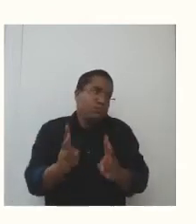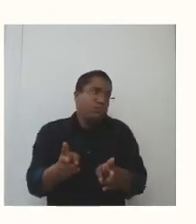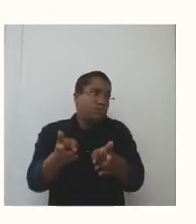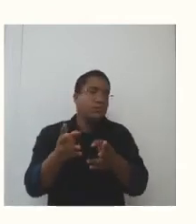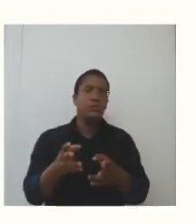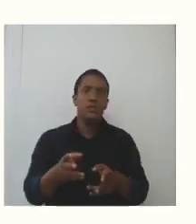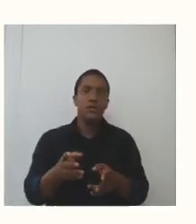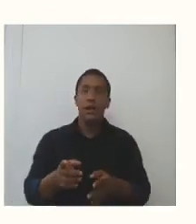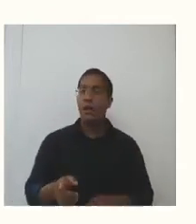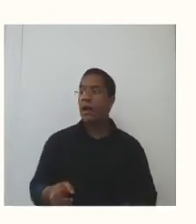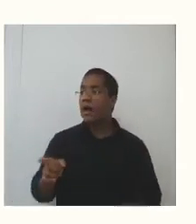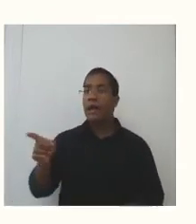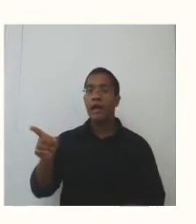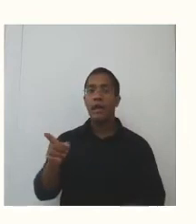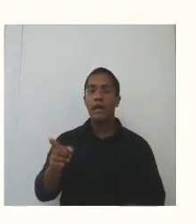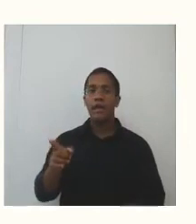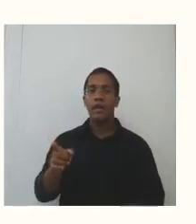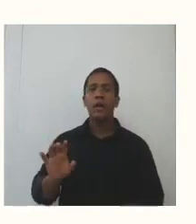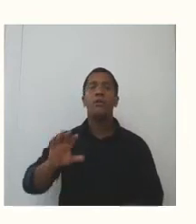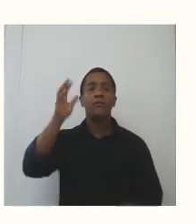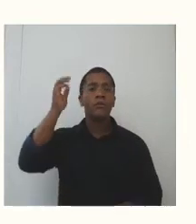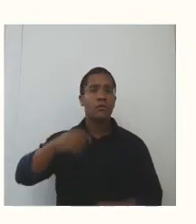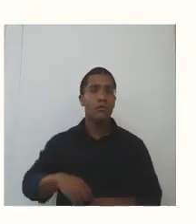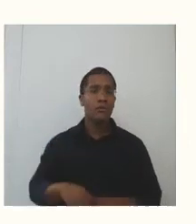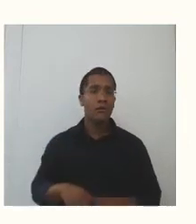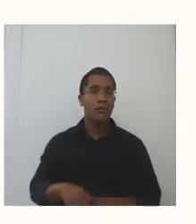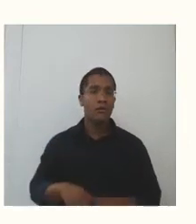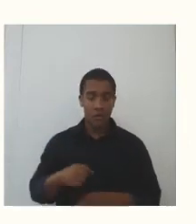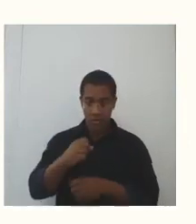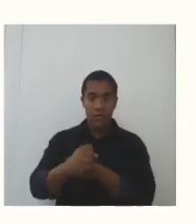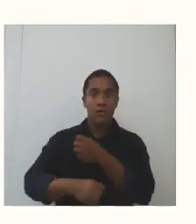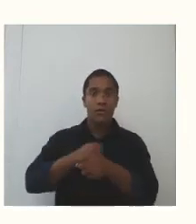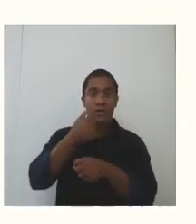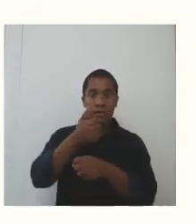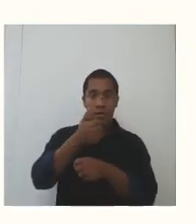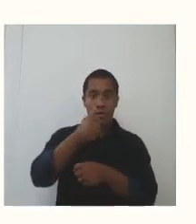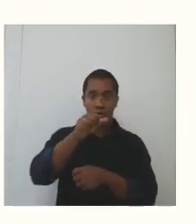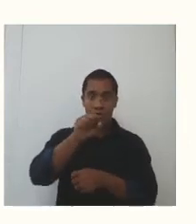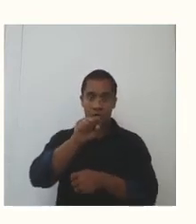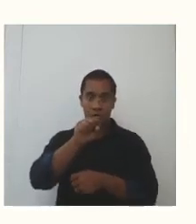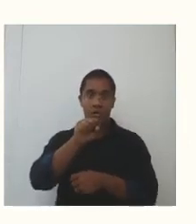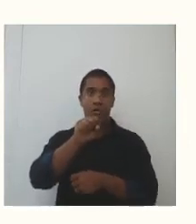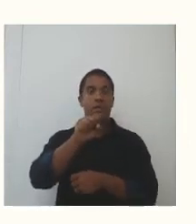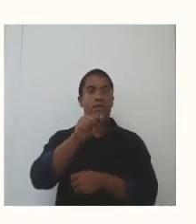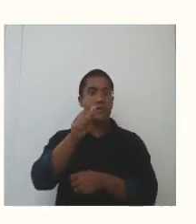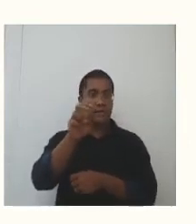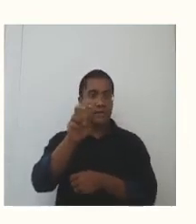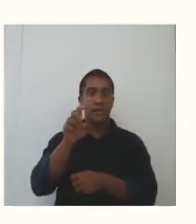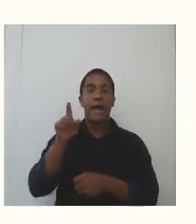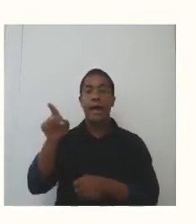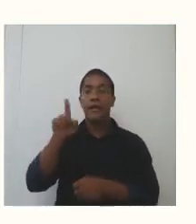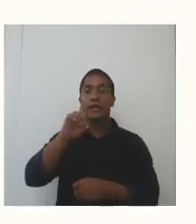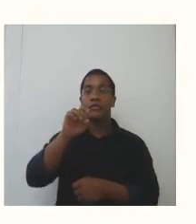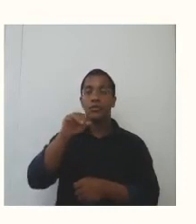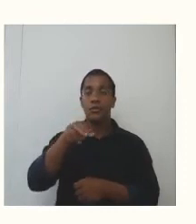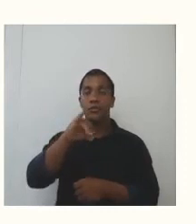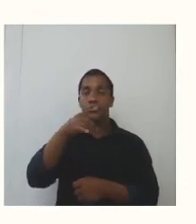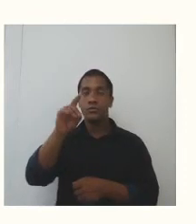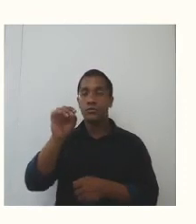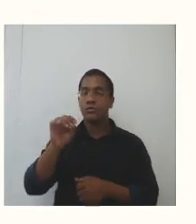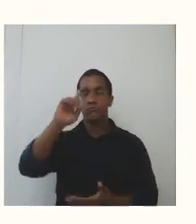Dom João decide que vai ficar aqui, o que é que acontece? Em 1815, Dom João então determinou o seguinte, né?